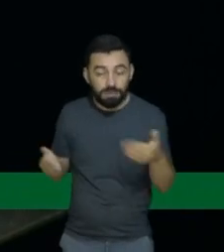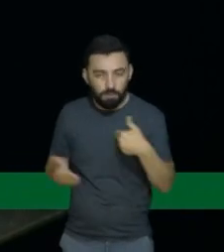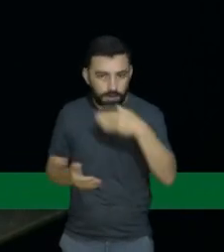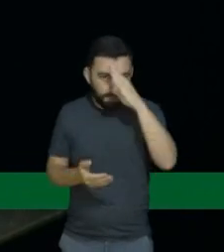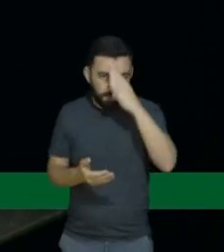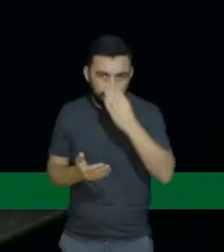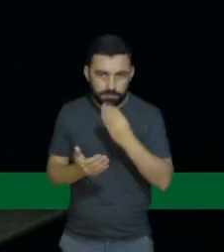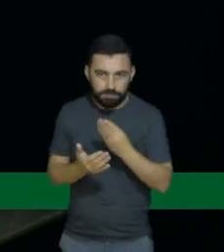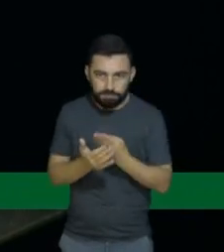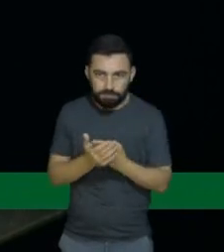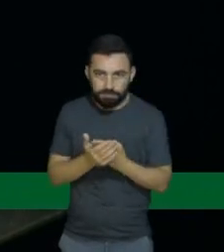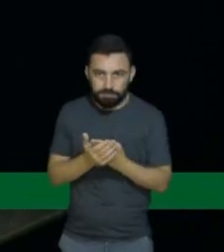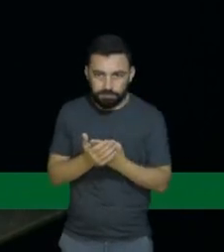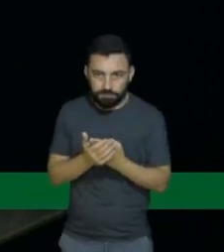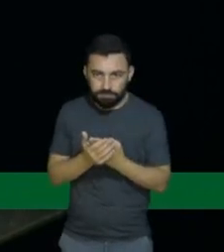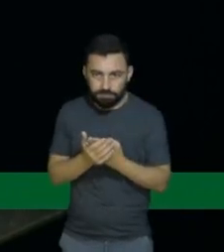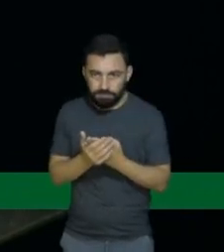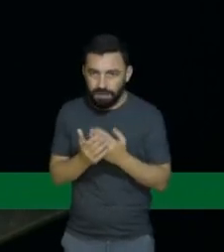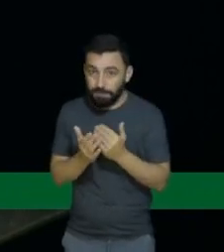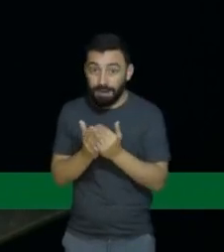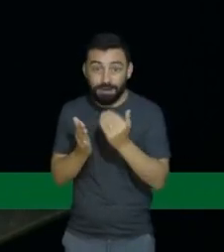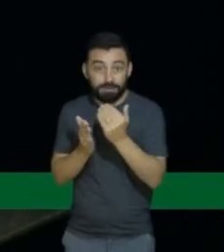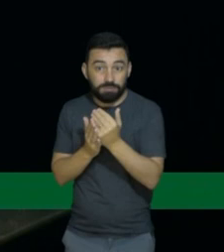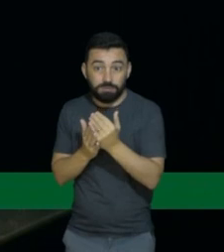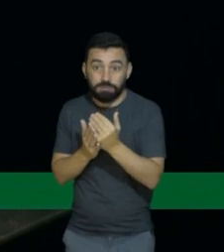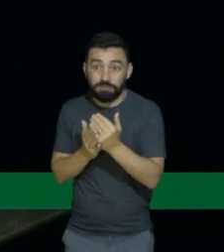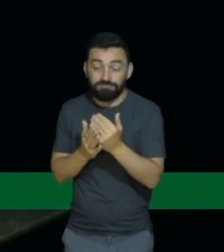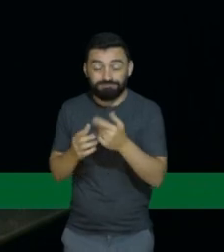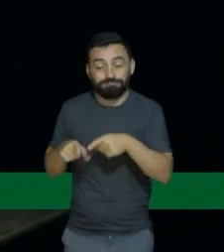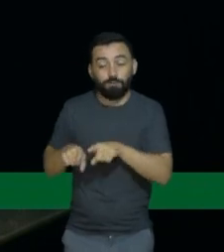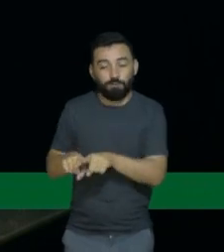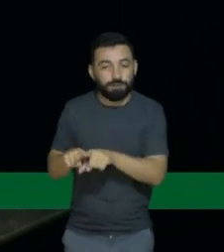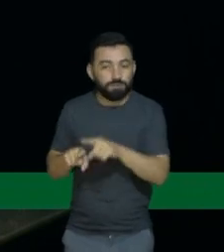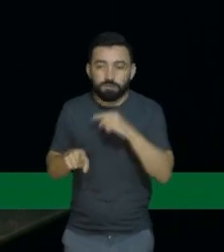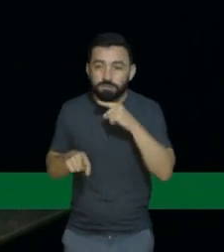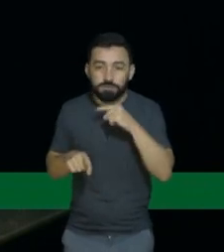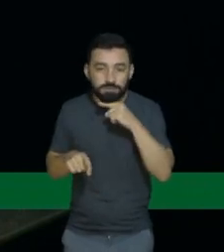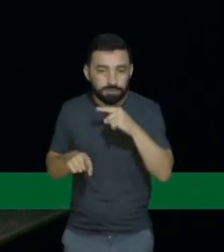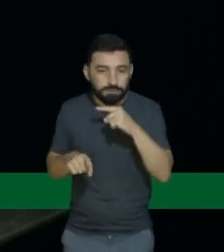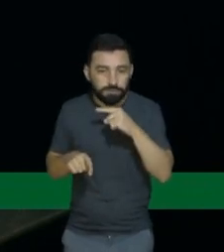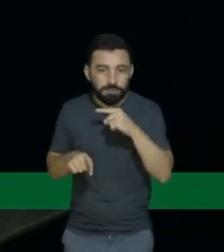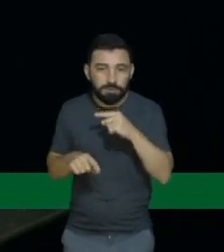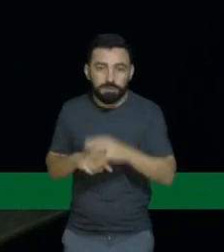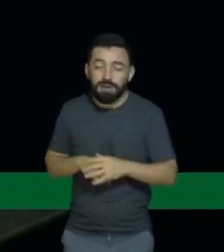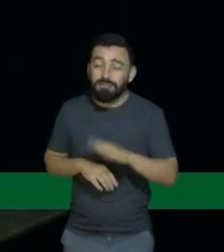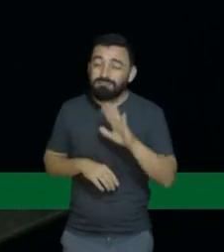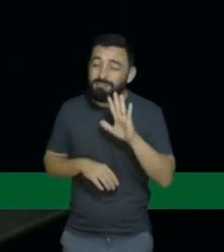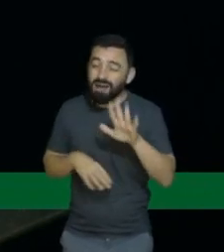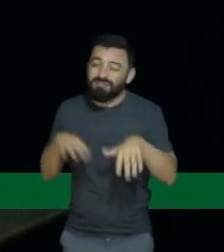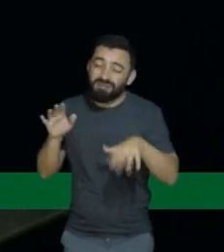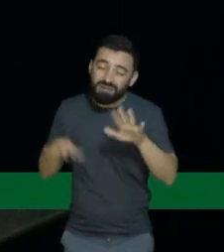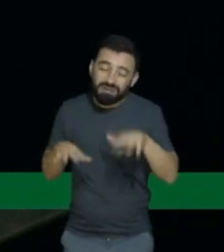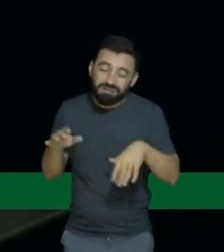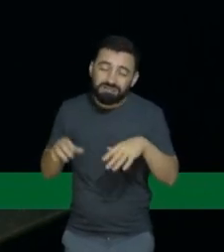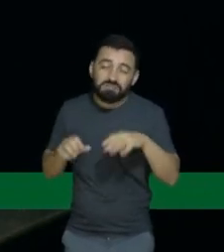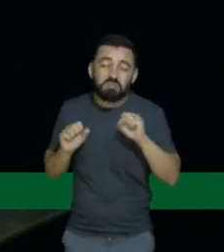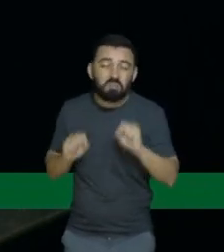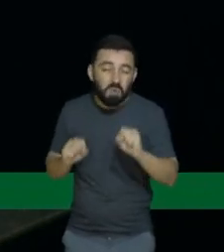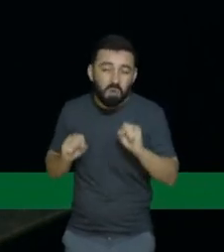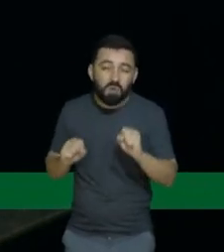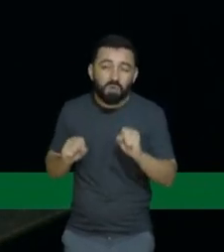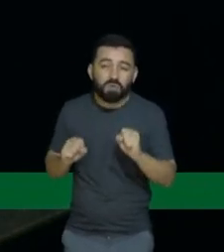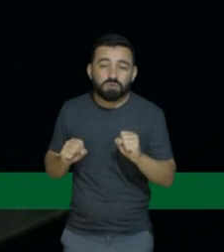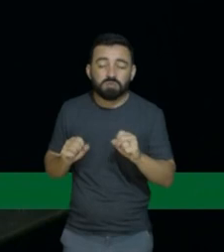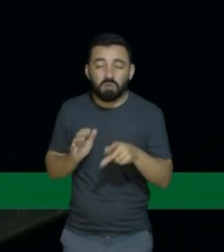não não possa mais ocorrer esse convênio mas quem sabe através de uma